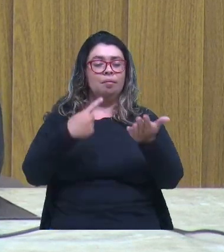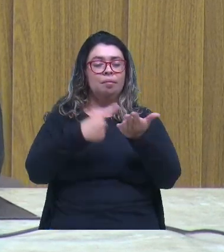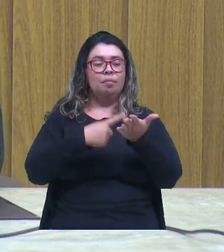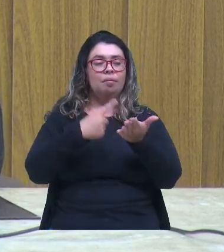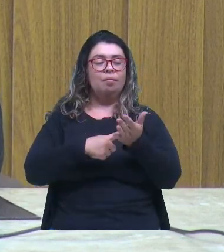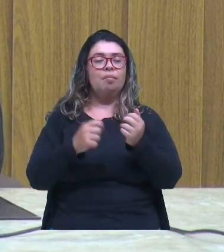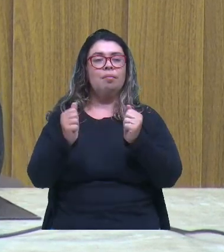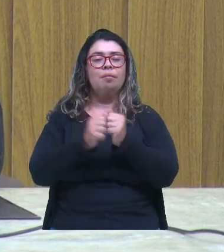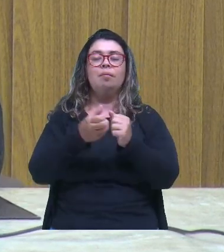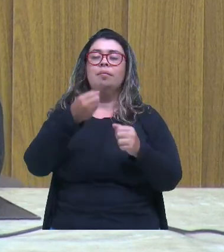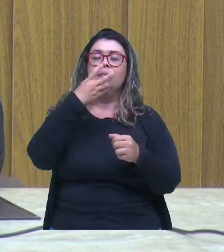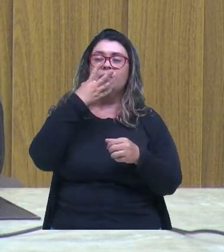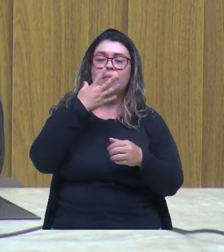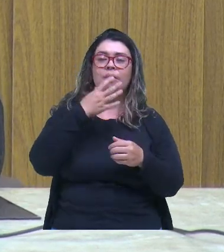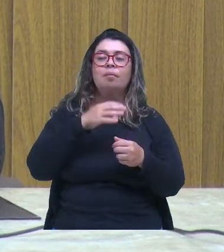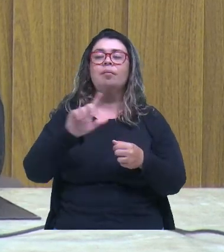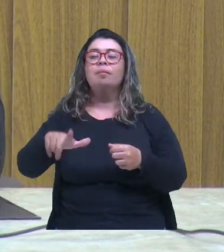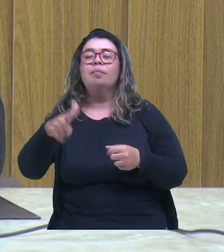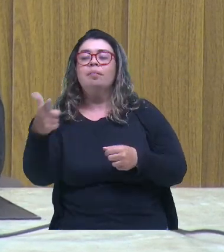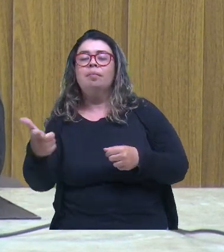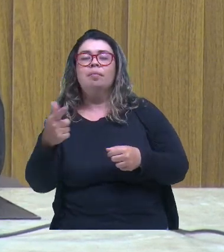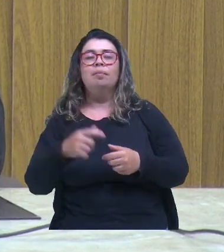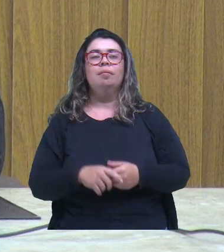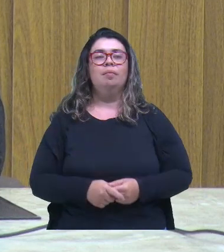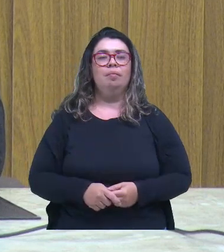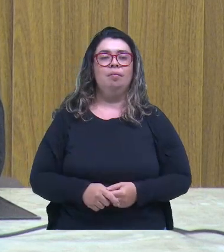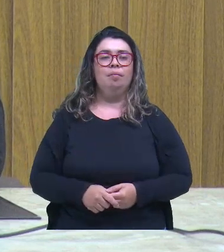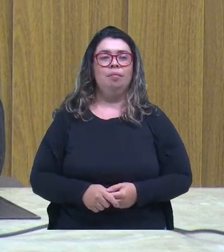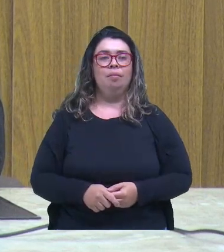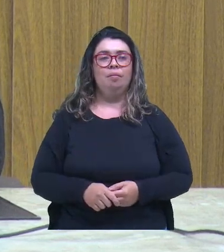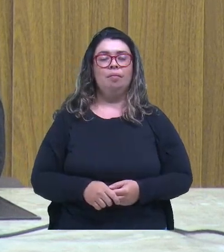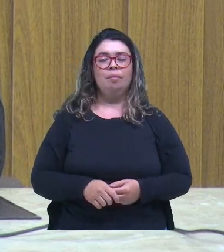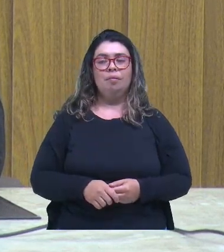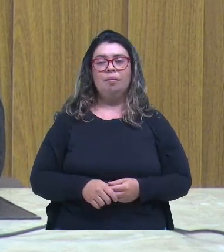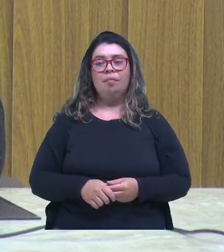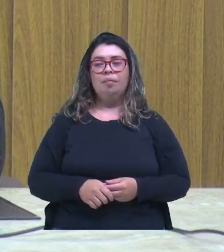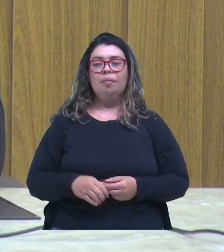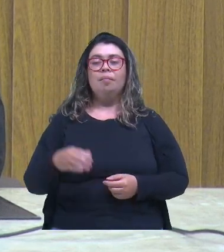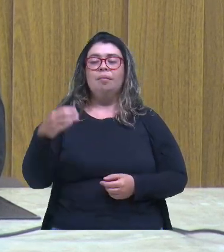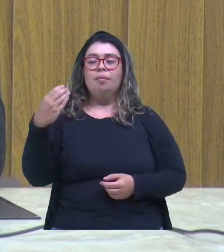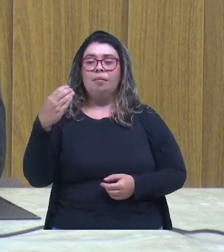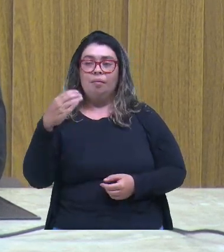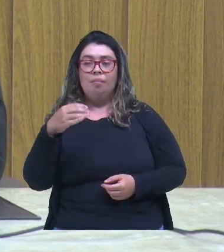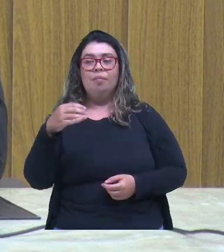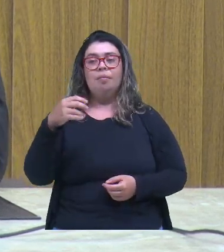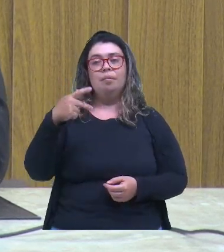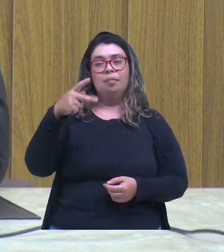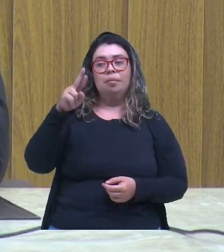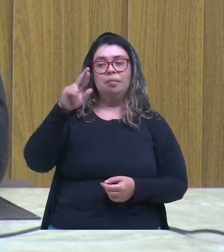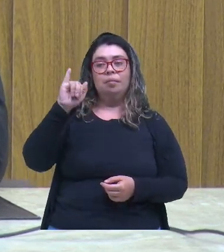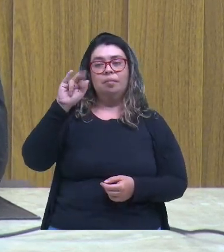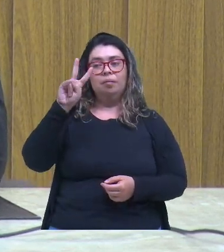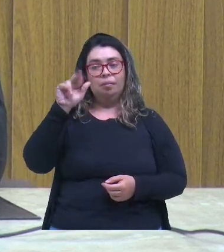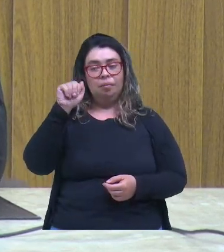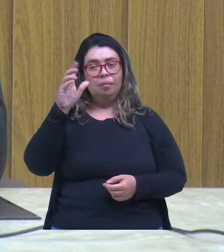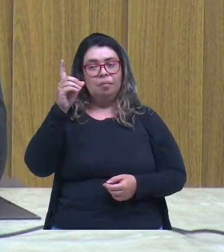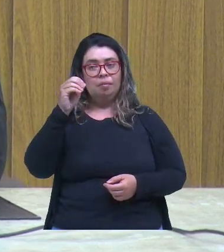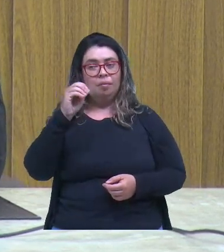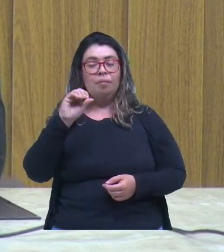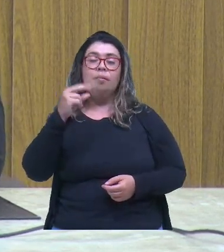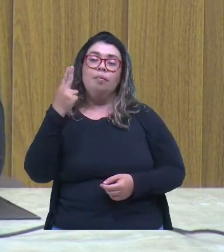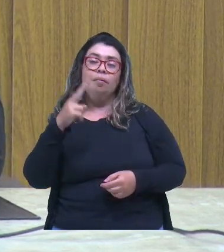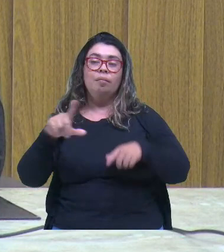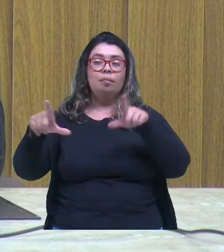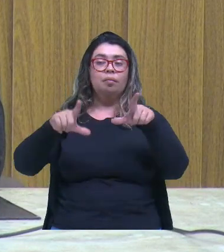com o bem-estar do próximo, quer no setor privado, quer no serviço público,